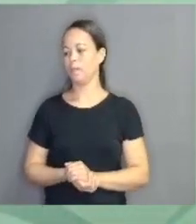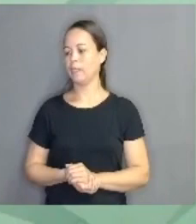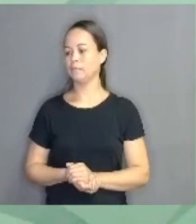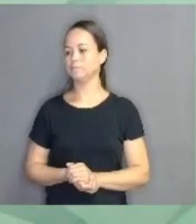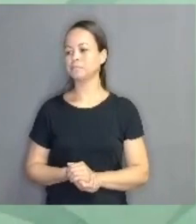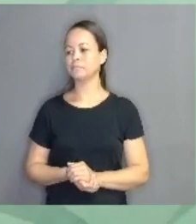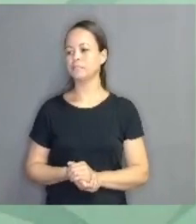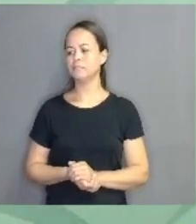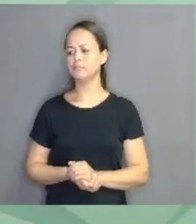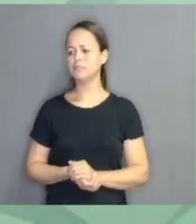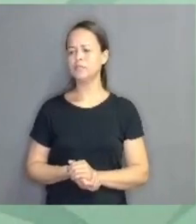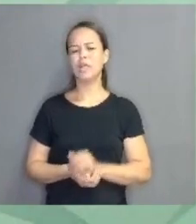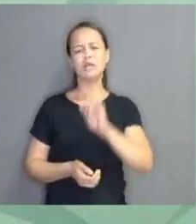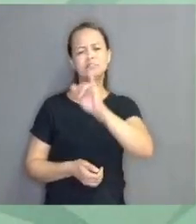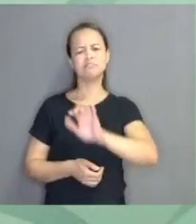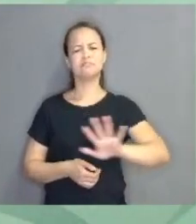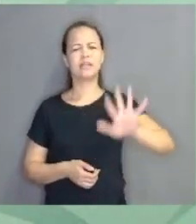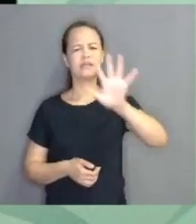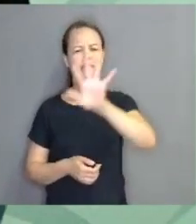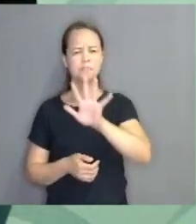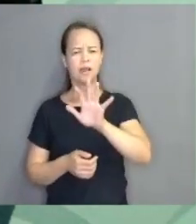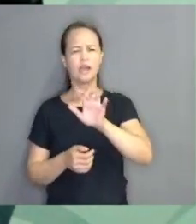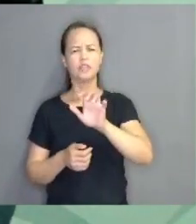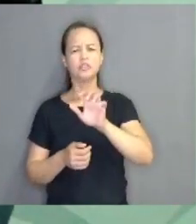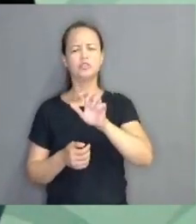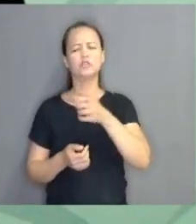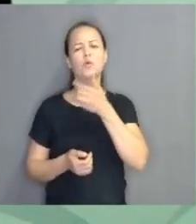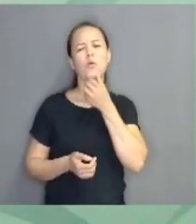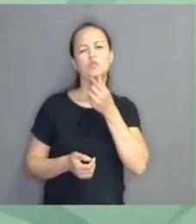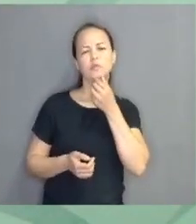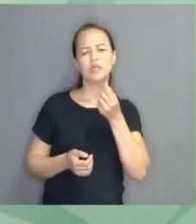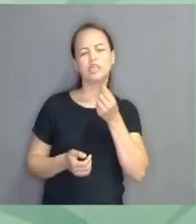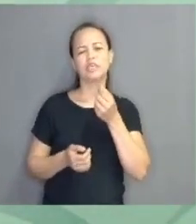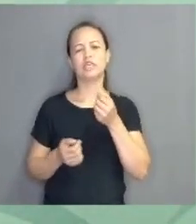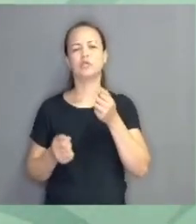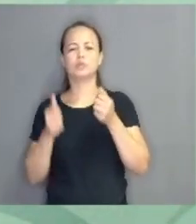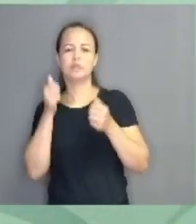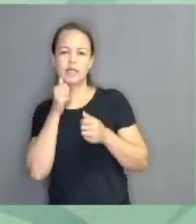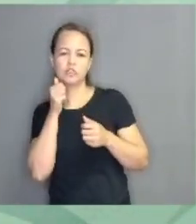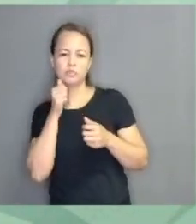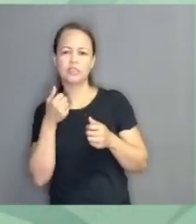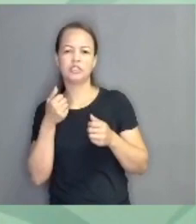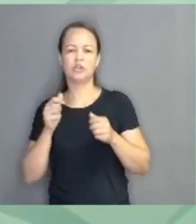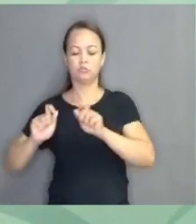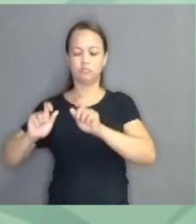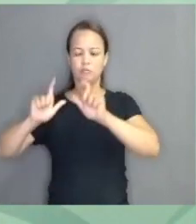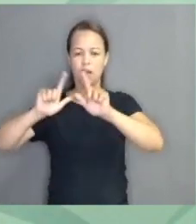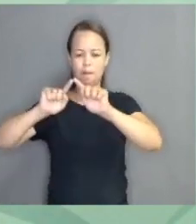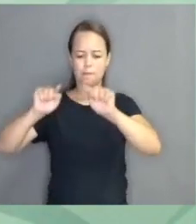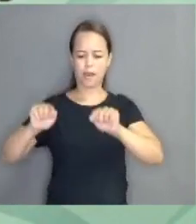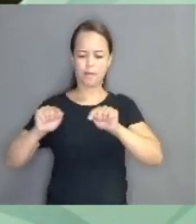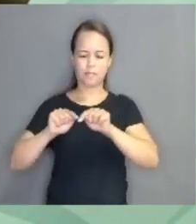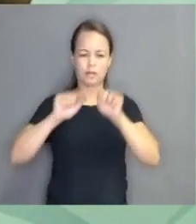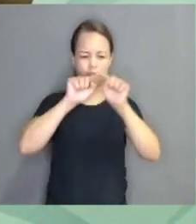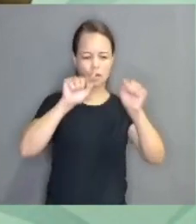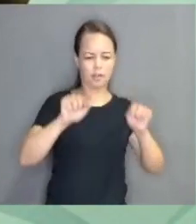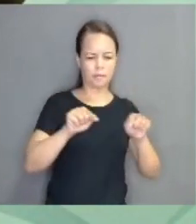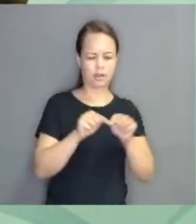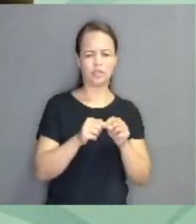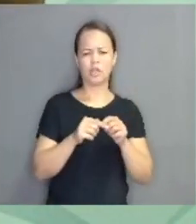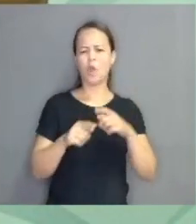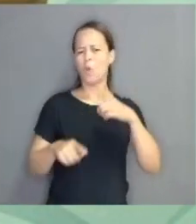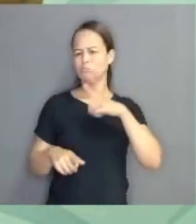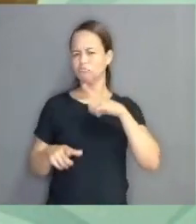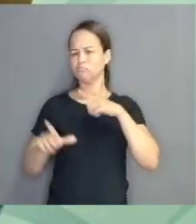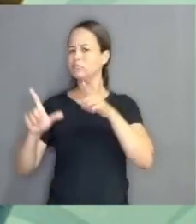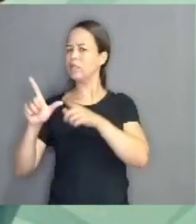Nessa imagem aqui, os meninos e as meninas estão segurando plaquinhas. E nessas plaquinhas, eu tenho letras